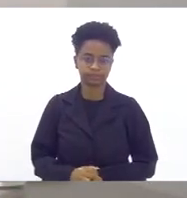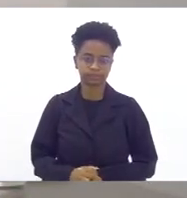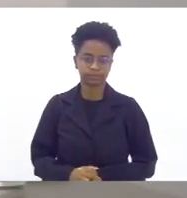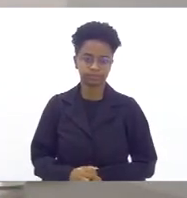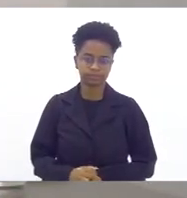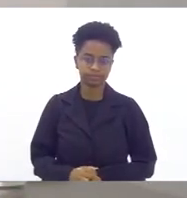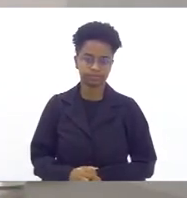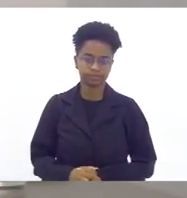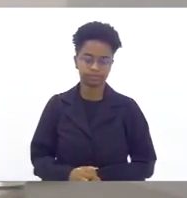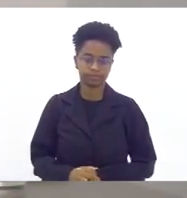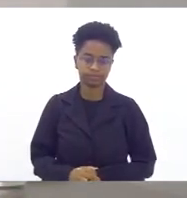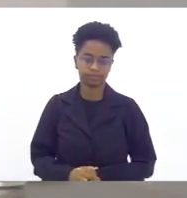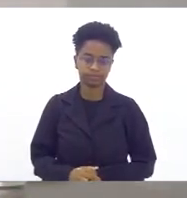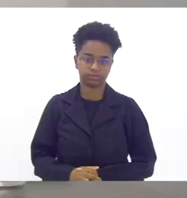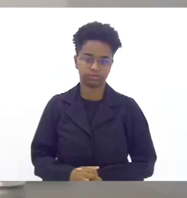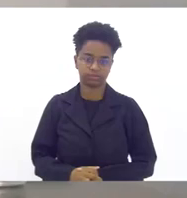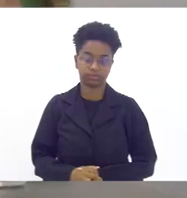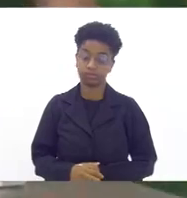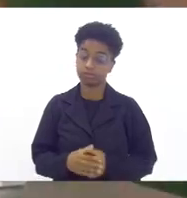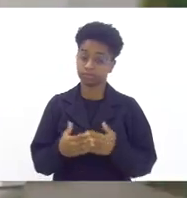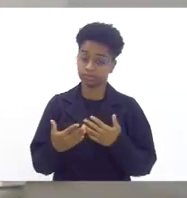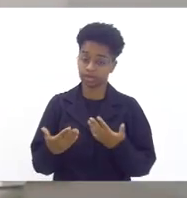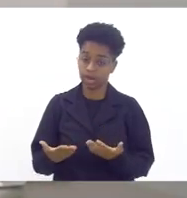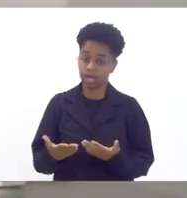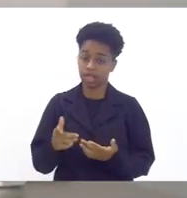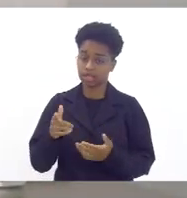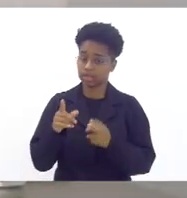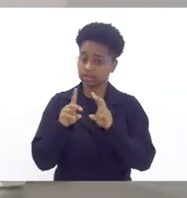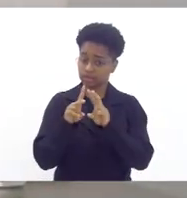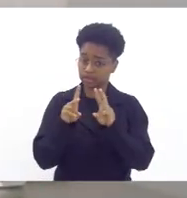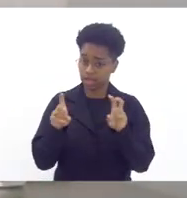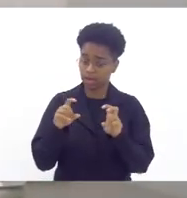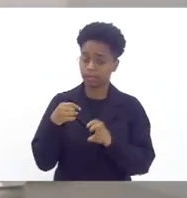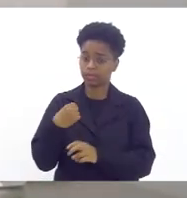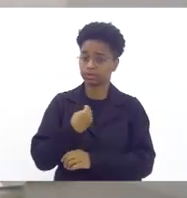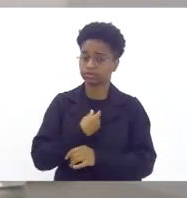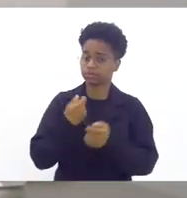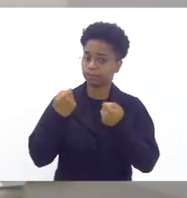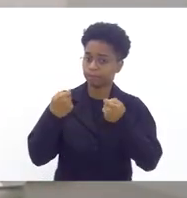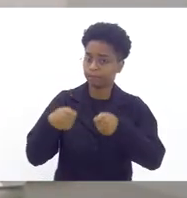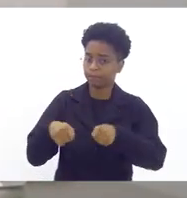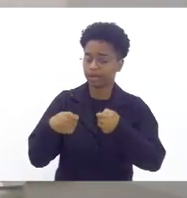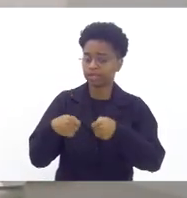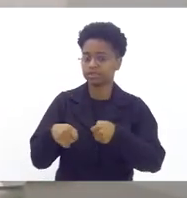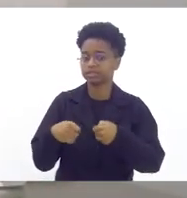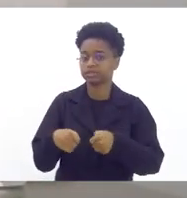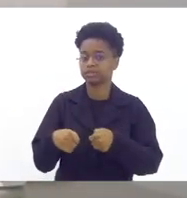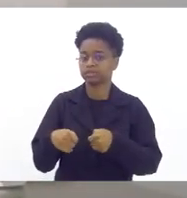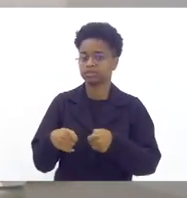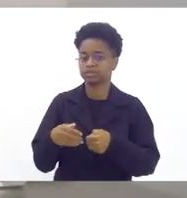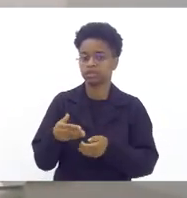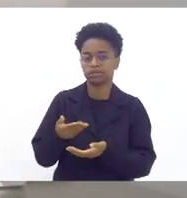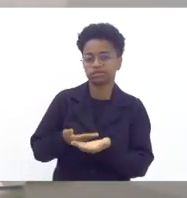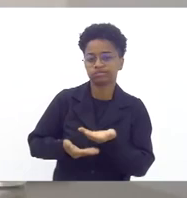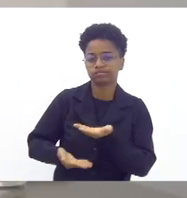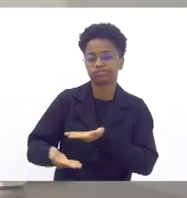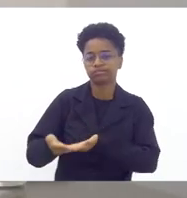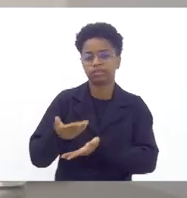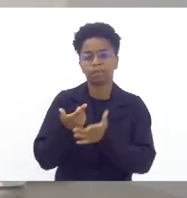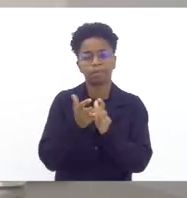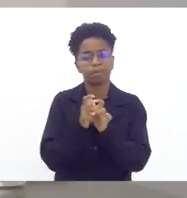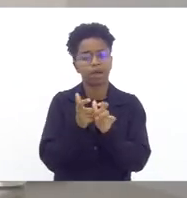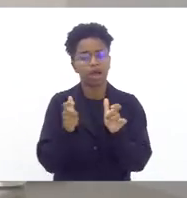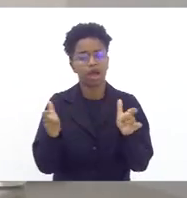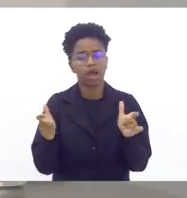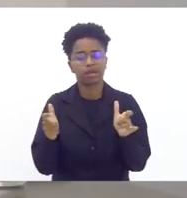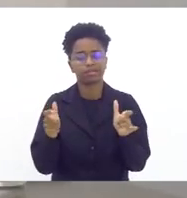E é uma questão que a gente precisa envolver o maior número possível